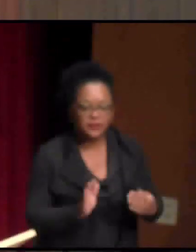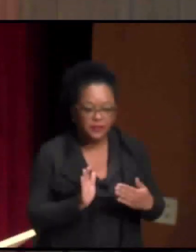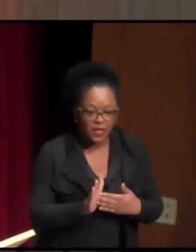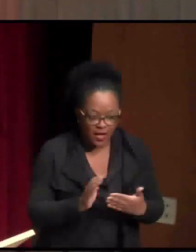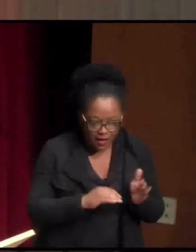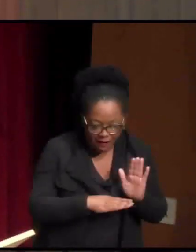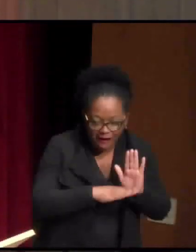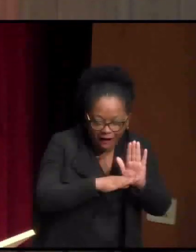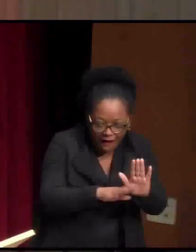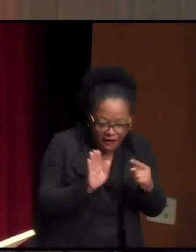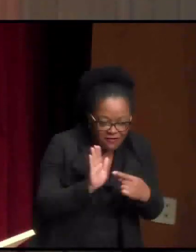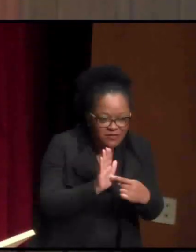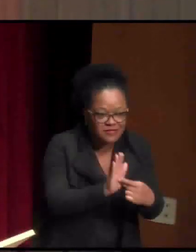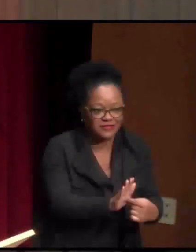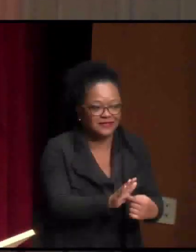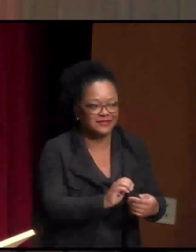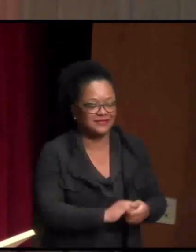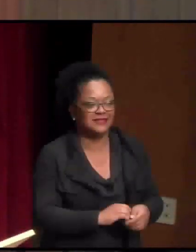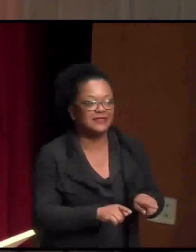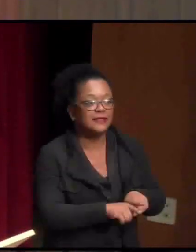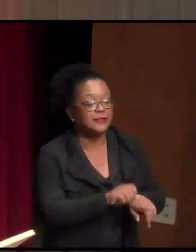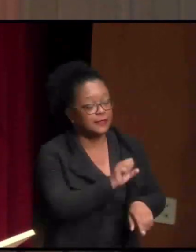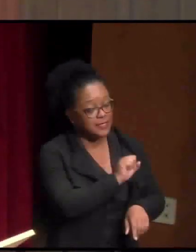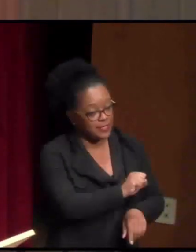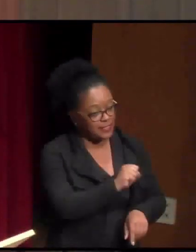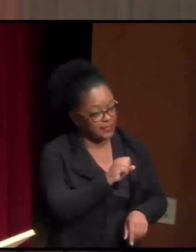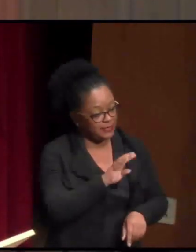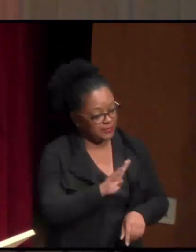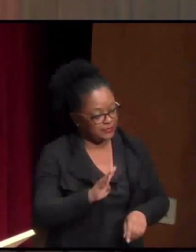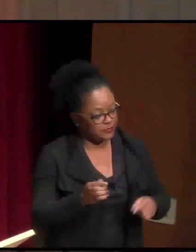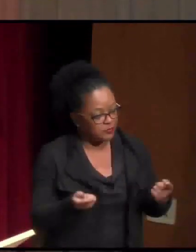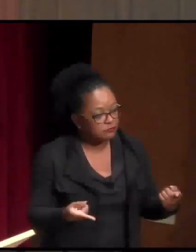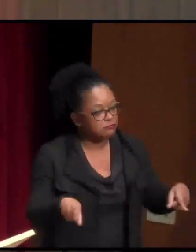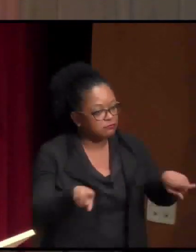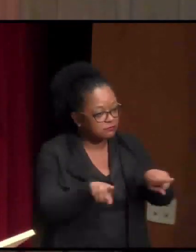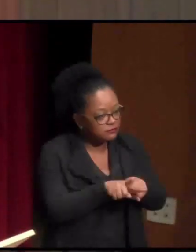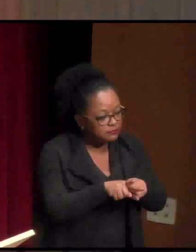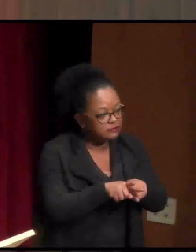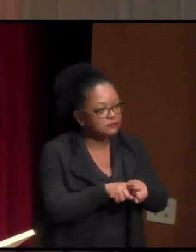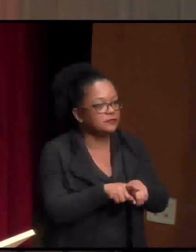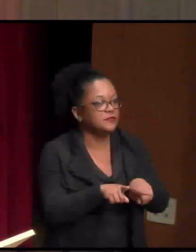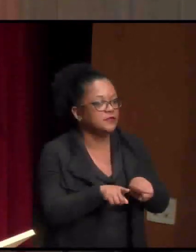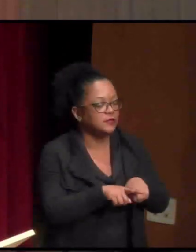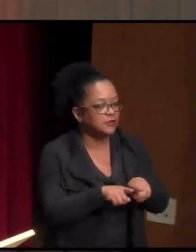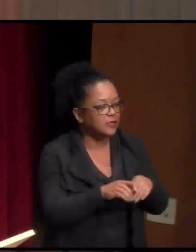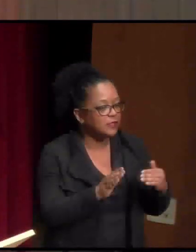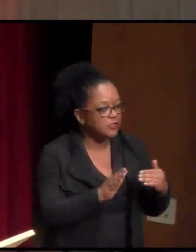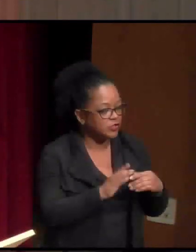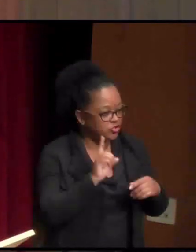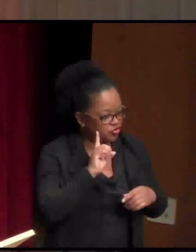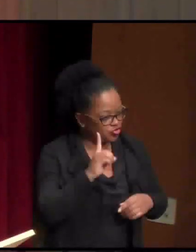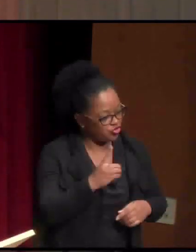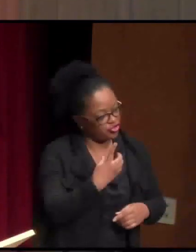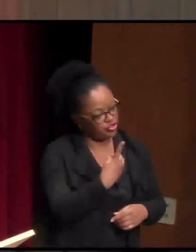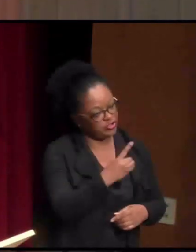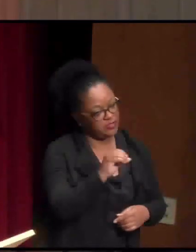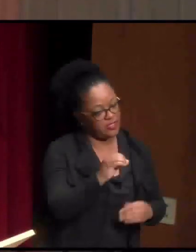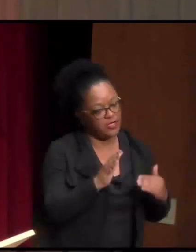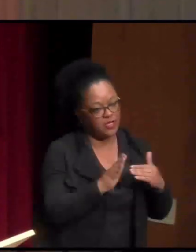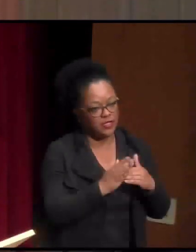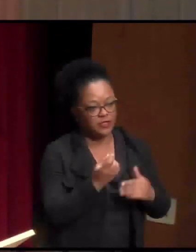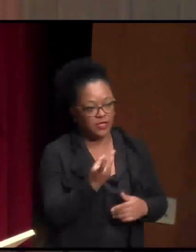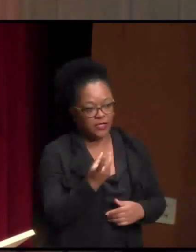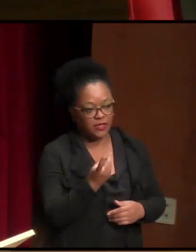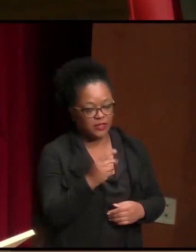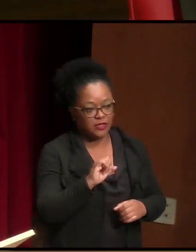aí. Ajuda a gente. A SBB é parceira, vai acontecer agora, de 10 a 12 de julho. Ela